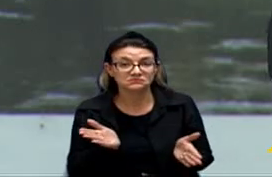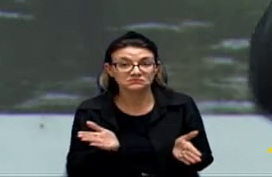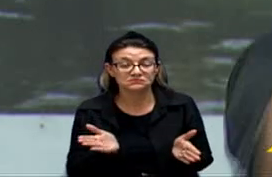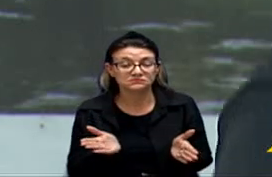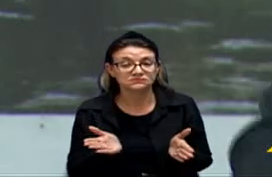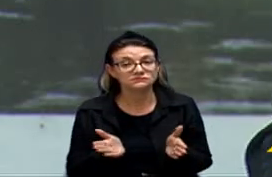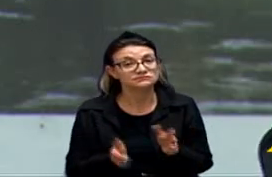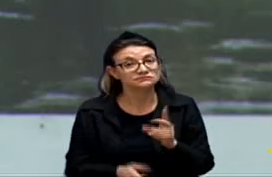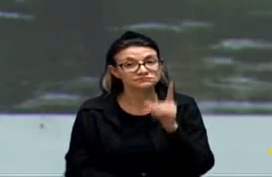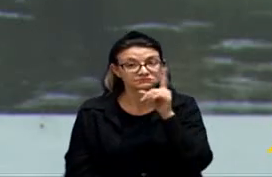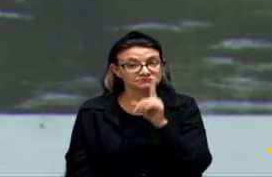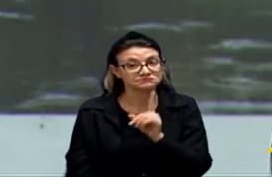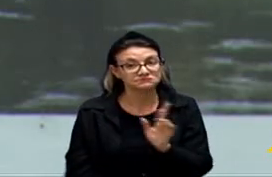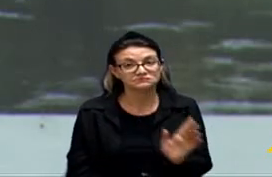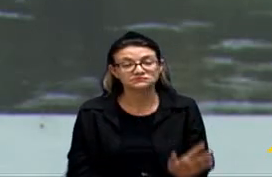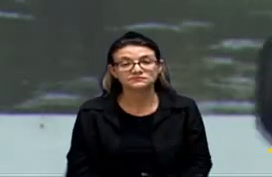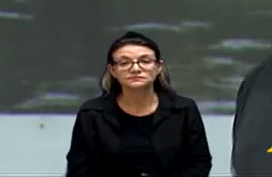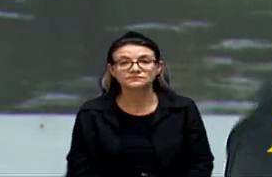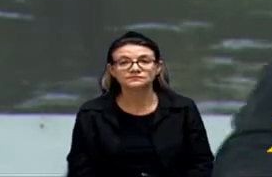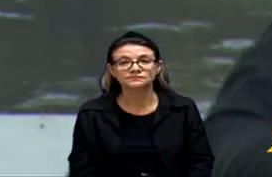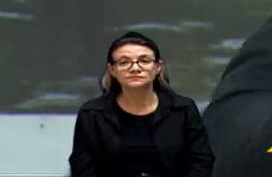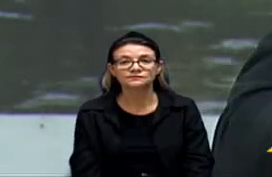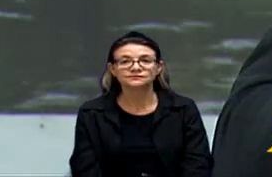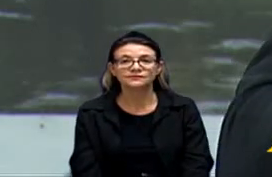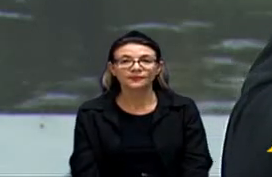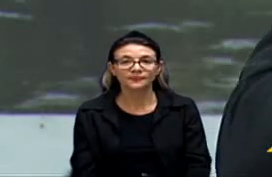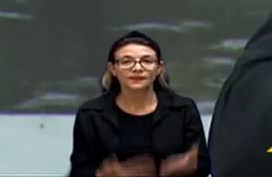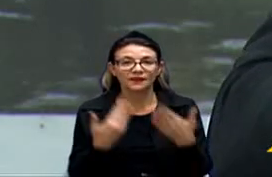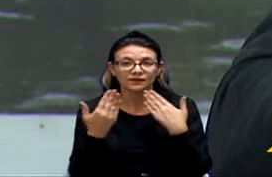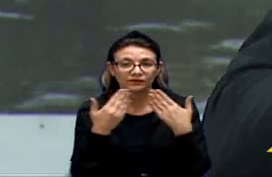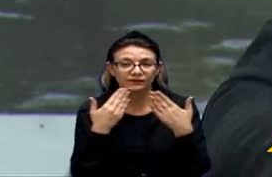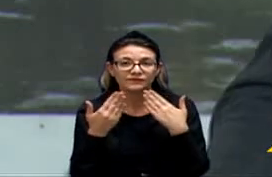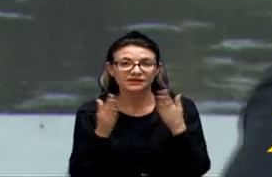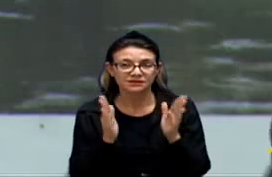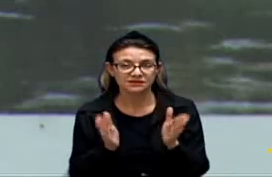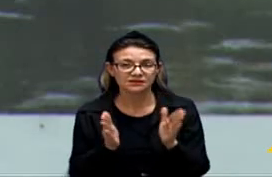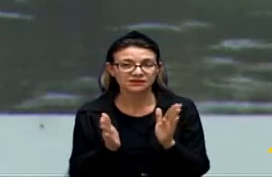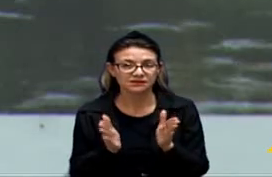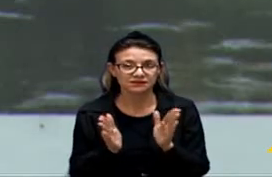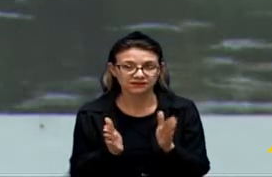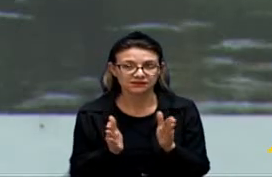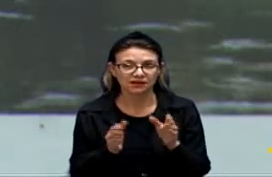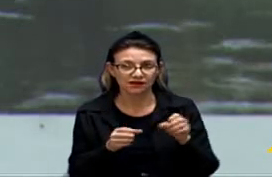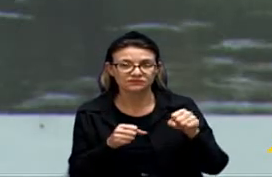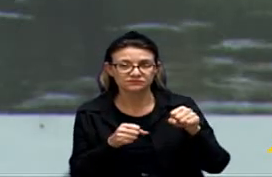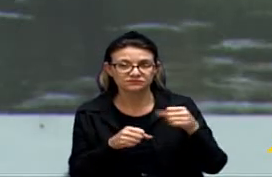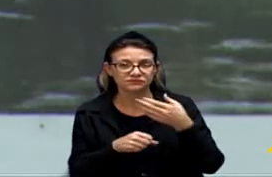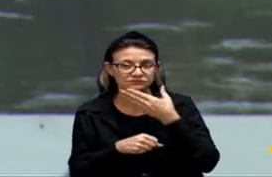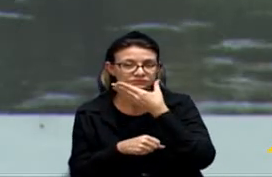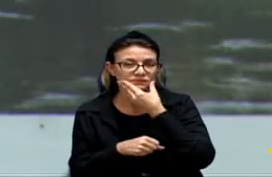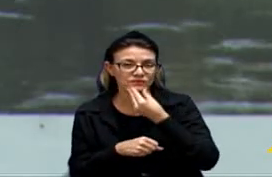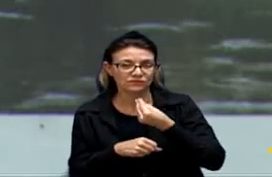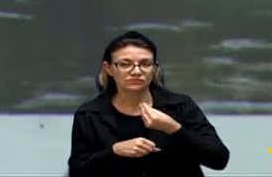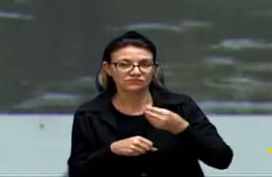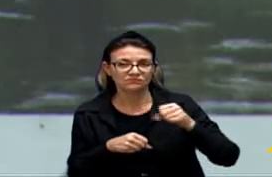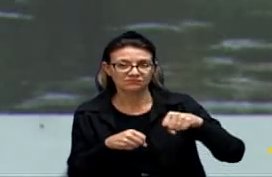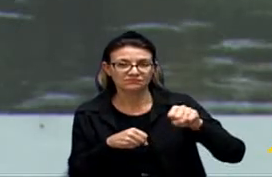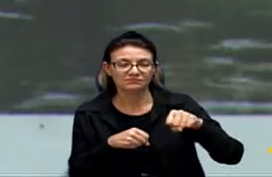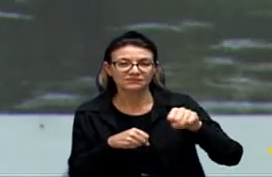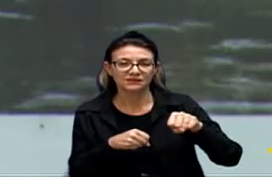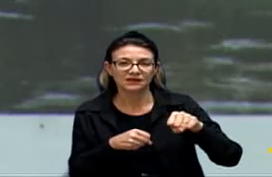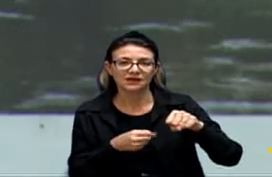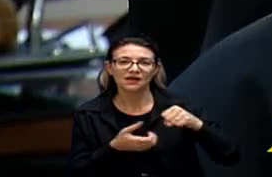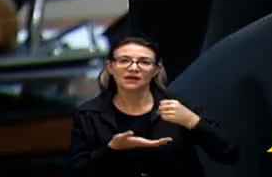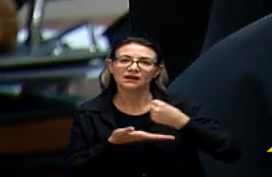viu Vereador Luis Santos eu conversei uma vez com com um desses desses es motoqueiros e ele tava fazendo entrega aí eu falei